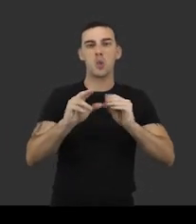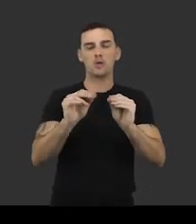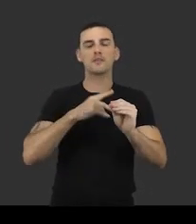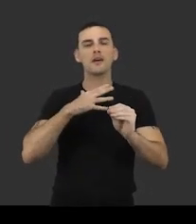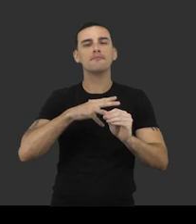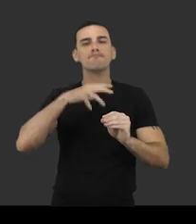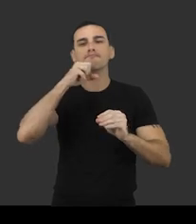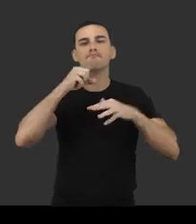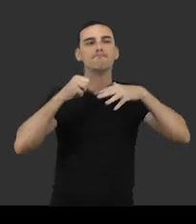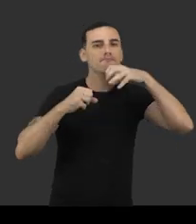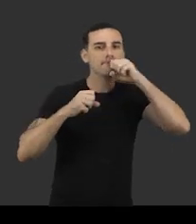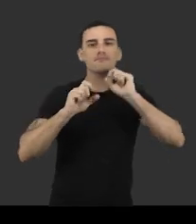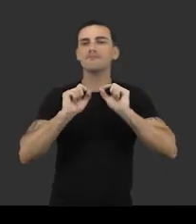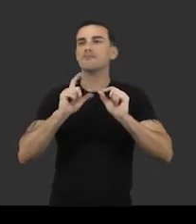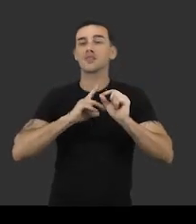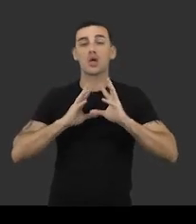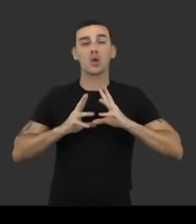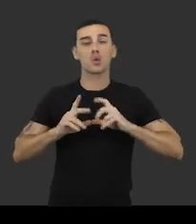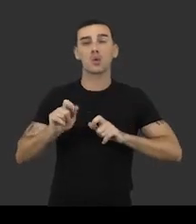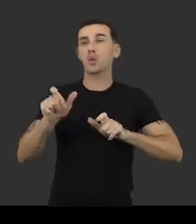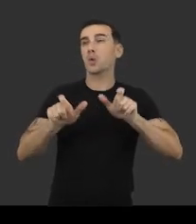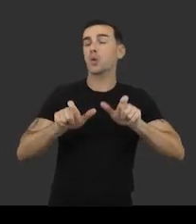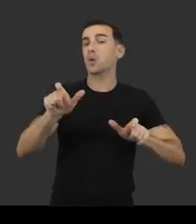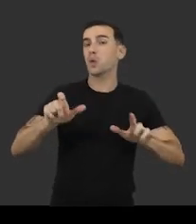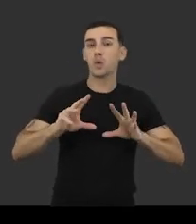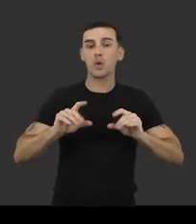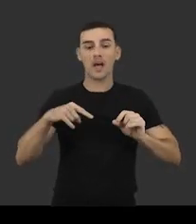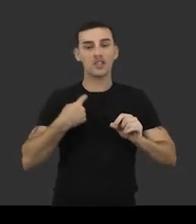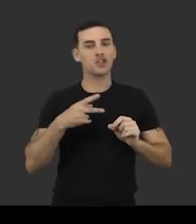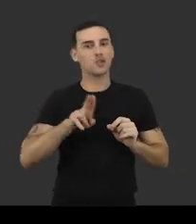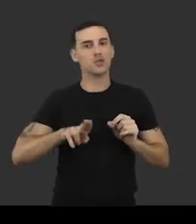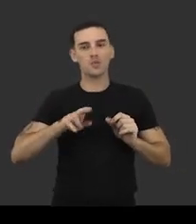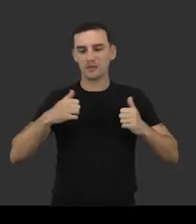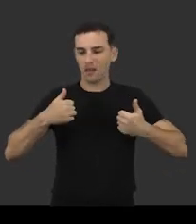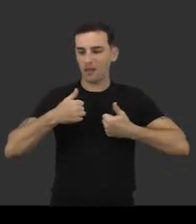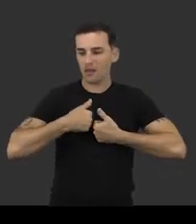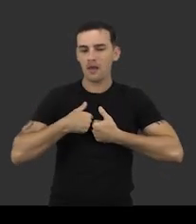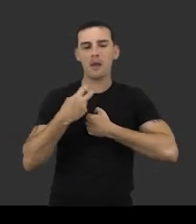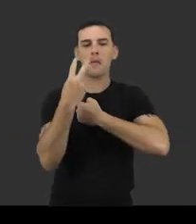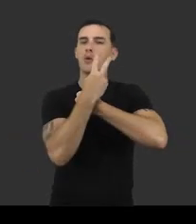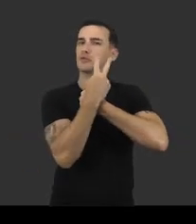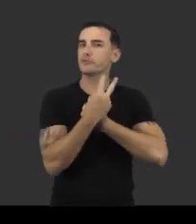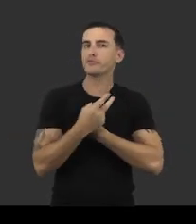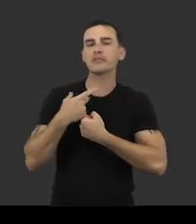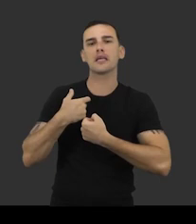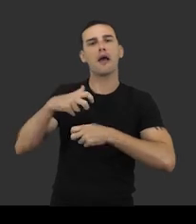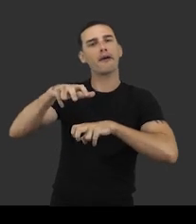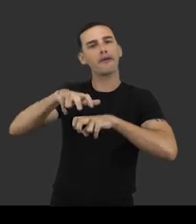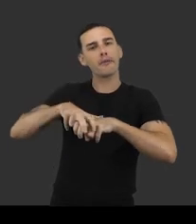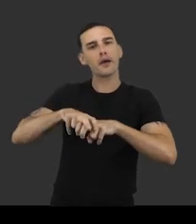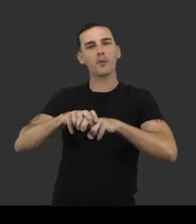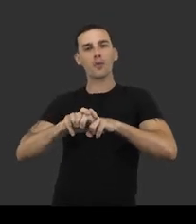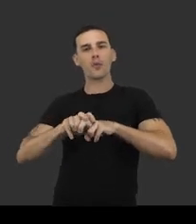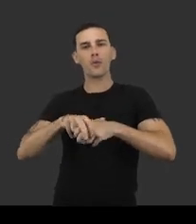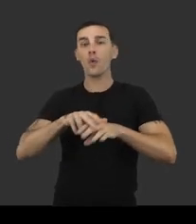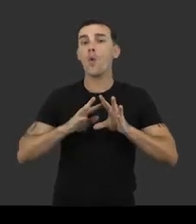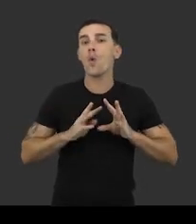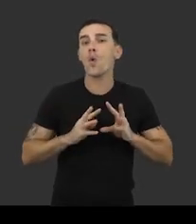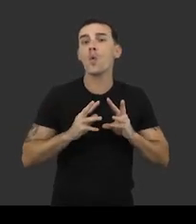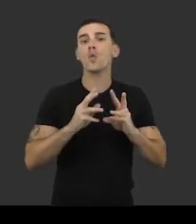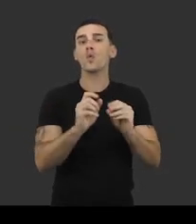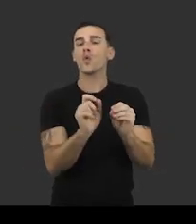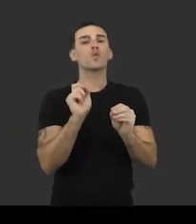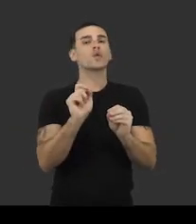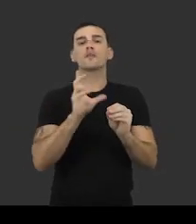todos os cheiros, todas as luzes, toda a equipe, tudo que a gente usa de paramentação, né? a cadeira odontológica, tudo que envolve